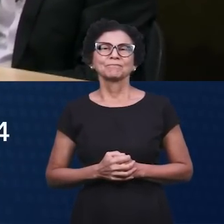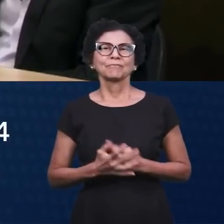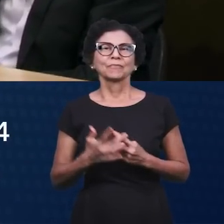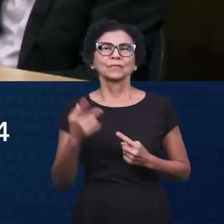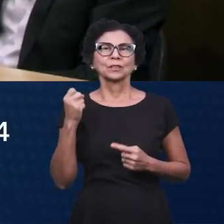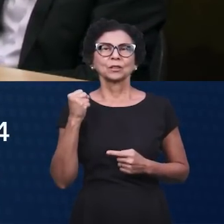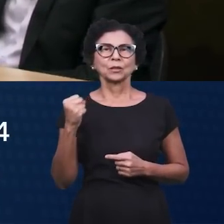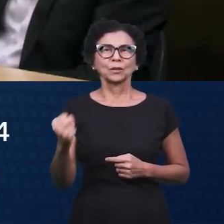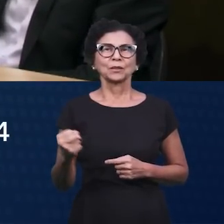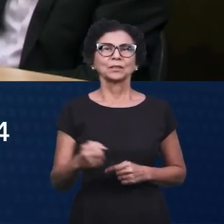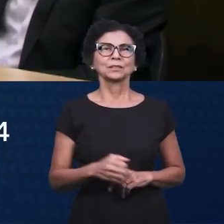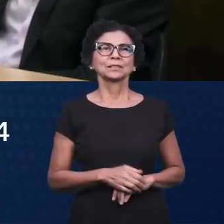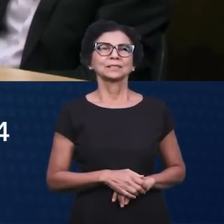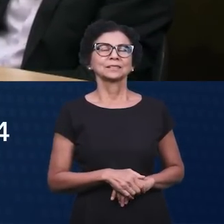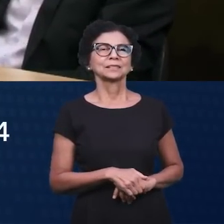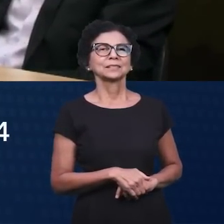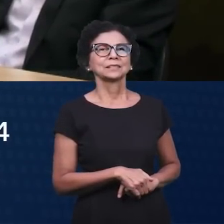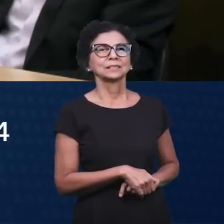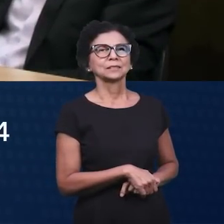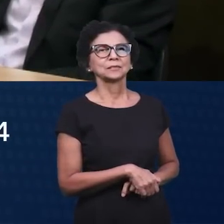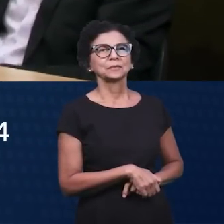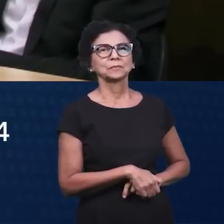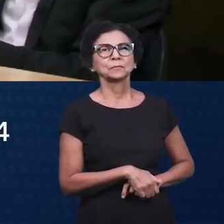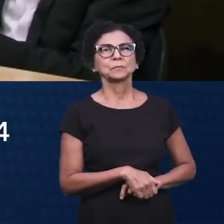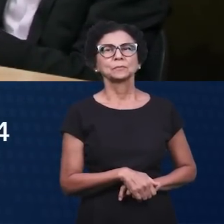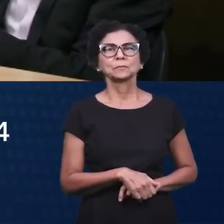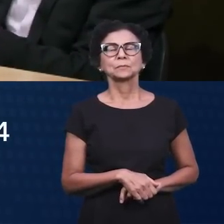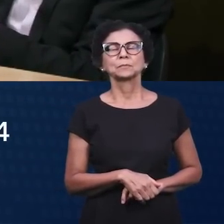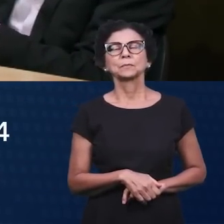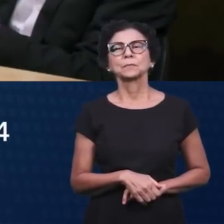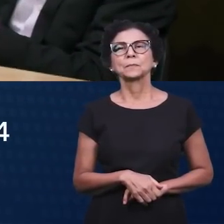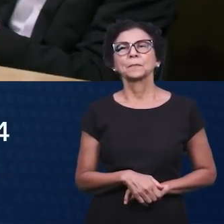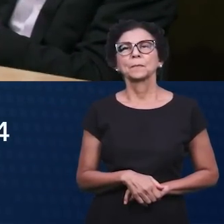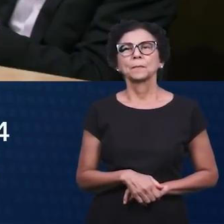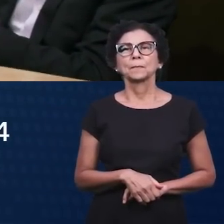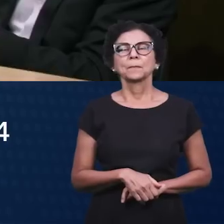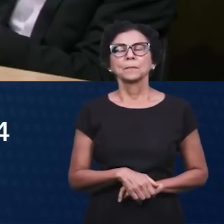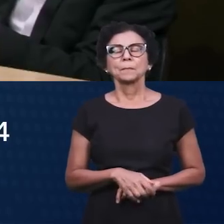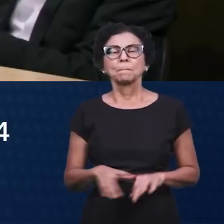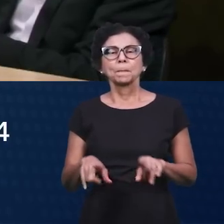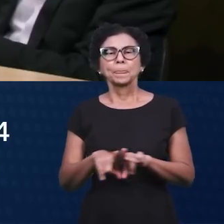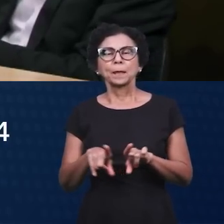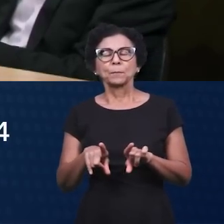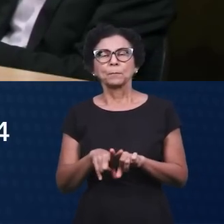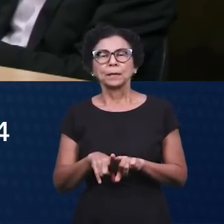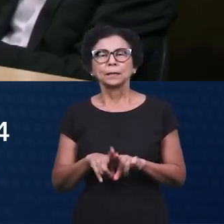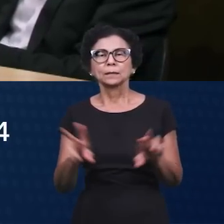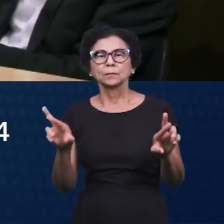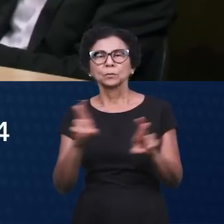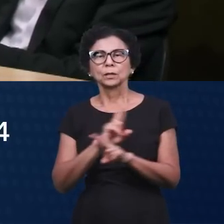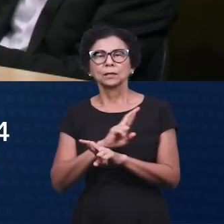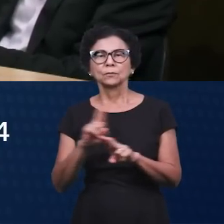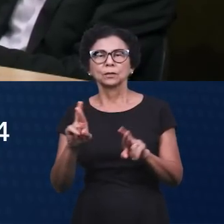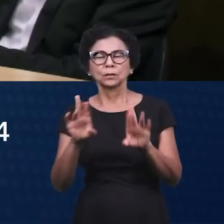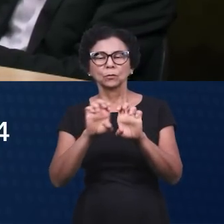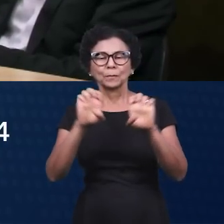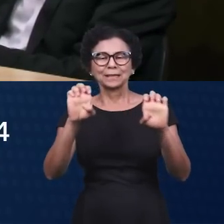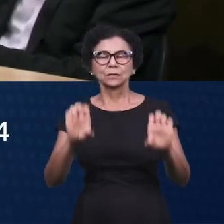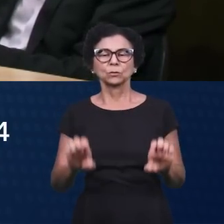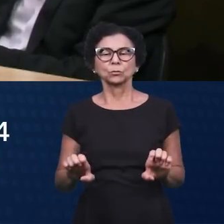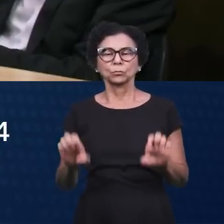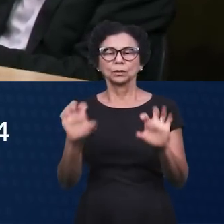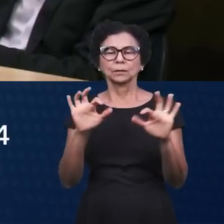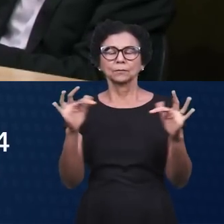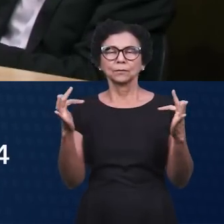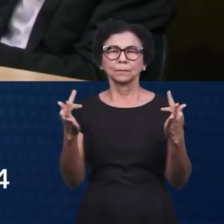confesso. Ponta firme. Conta, filho, Porque muito bom. e isso está muito ligado à estrutura familiar. O que é um menino, uma